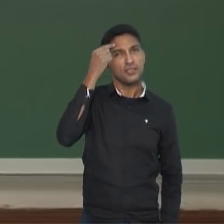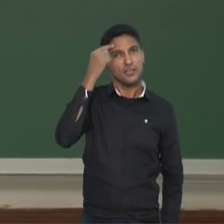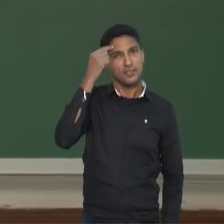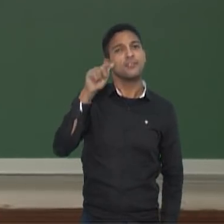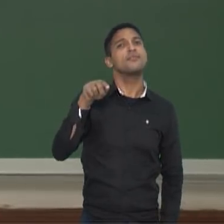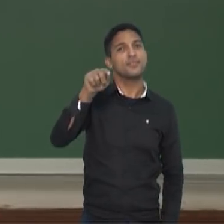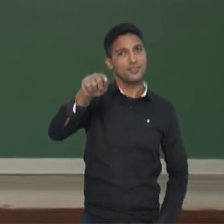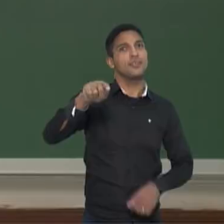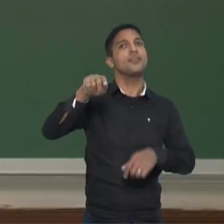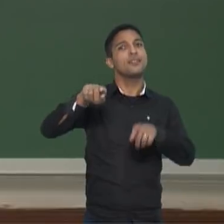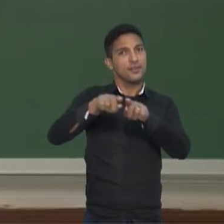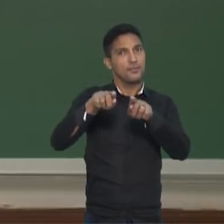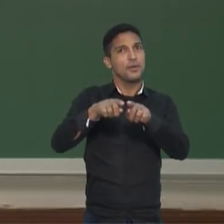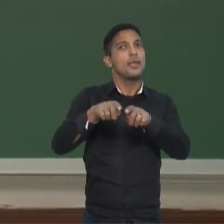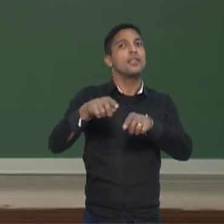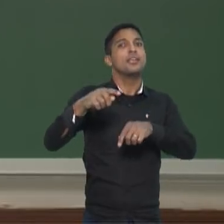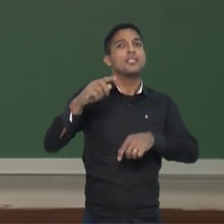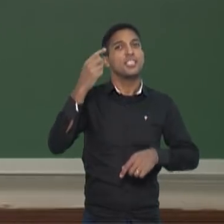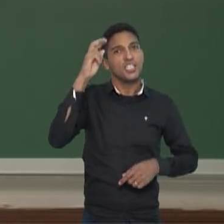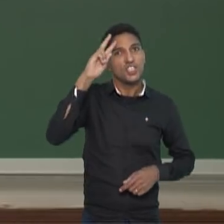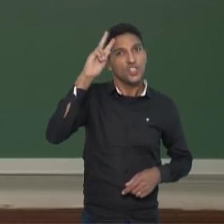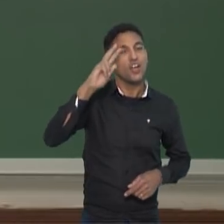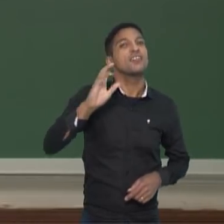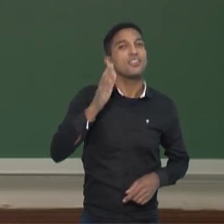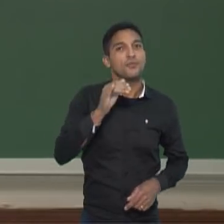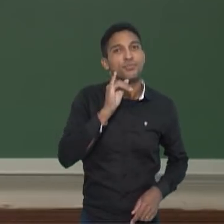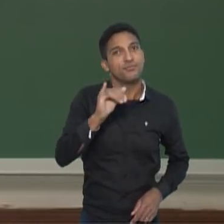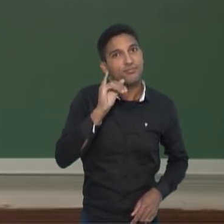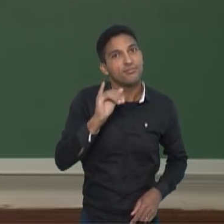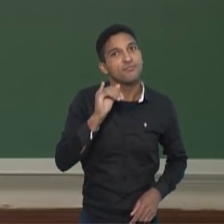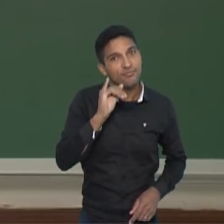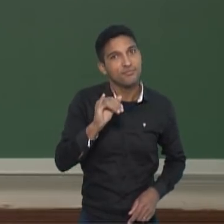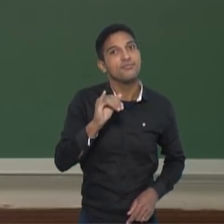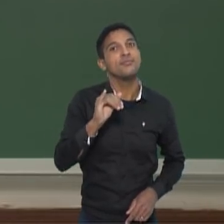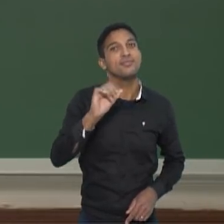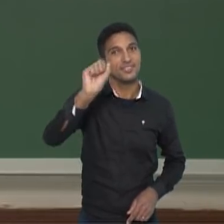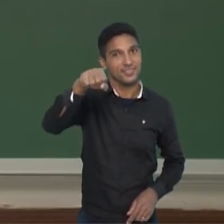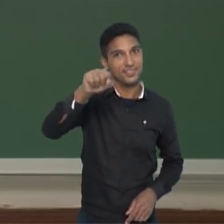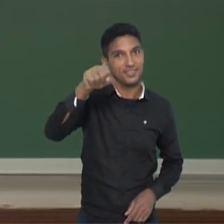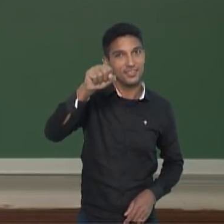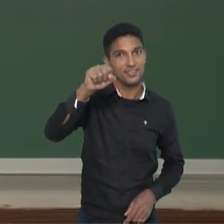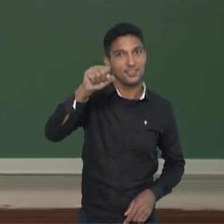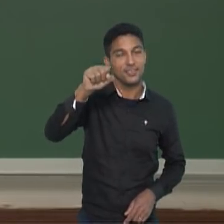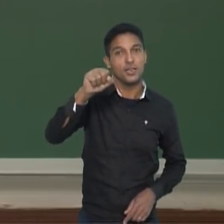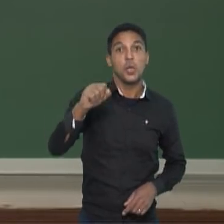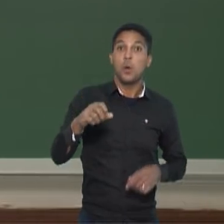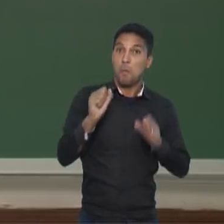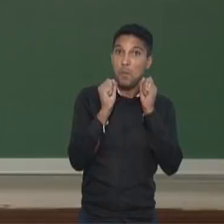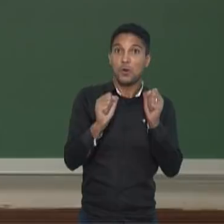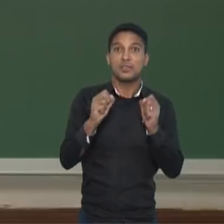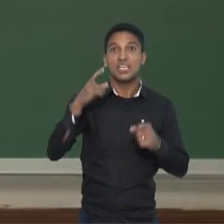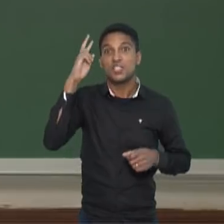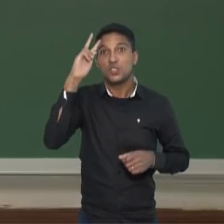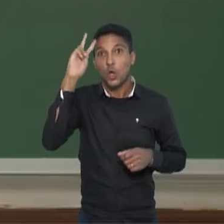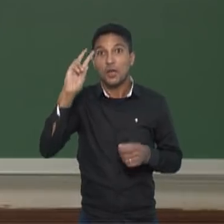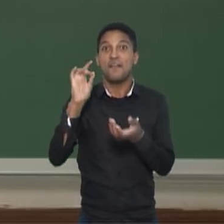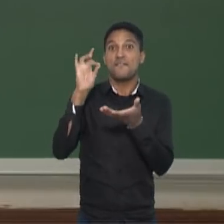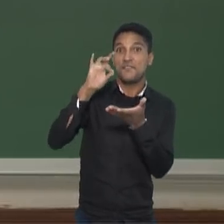Seja ela uma invenção, seja ela uma grande criatividade sua, ou seja ela uma história real, né?